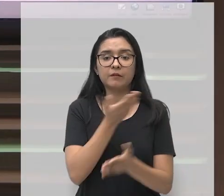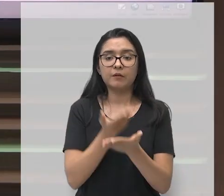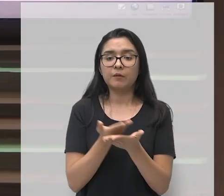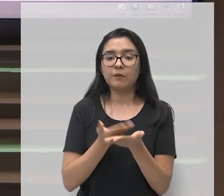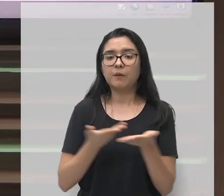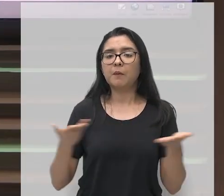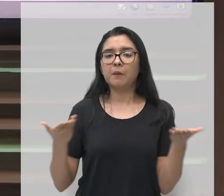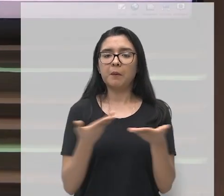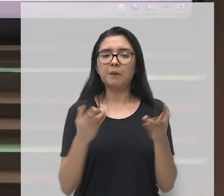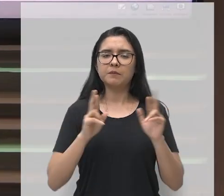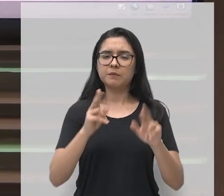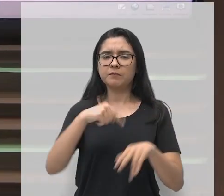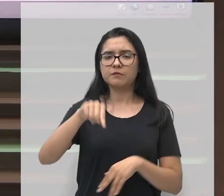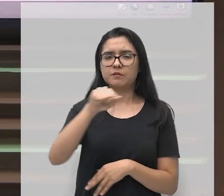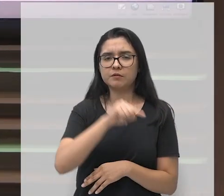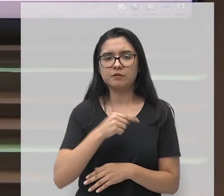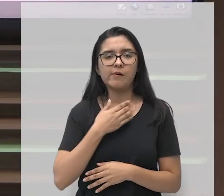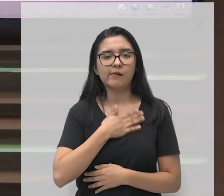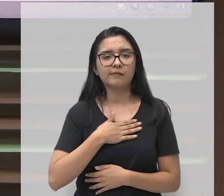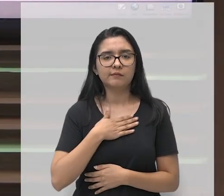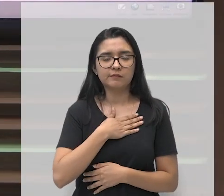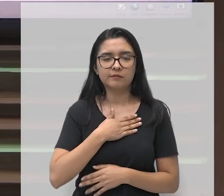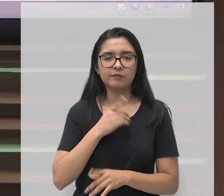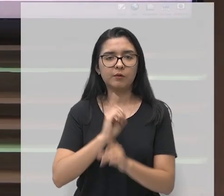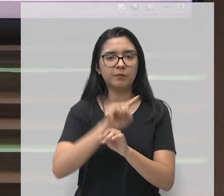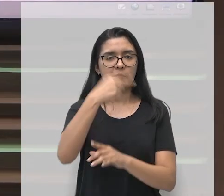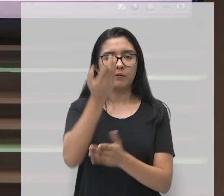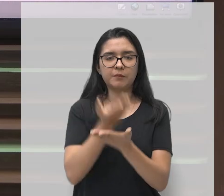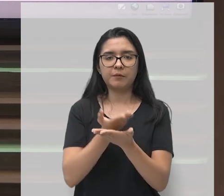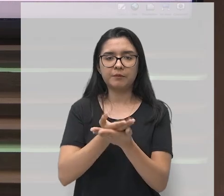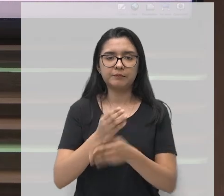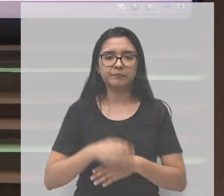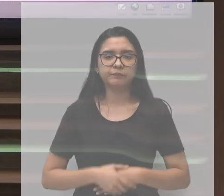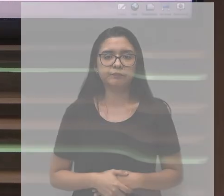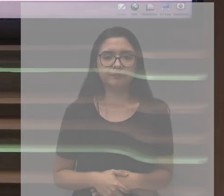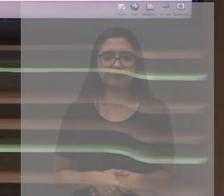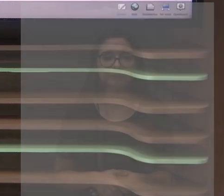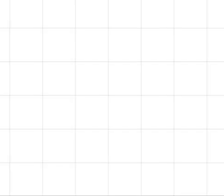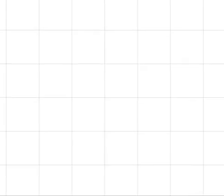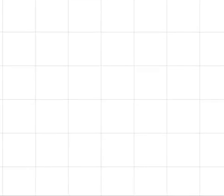alunos, essa foi a nossa aula de hoje. Espero que todos vocês tenham gostado e até a nossa próxima aula.